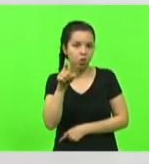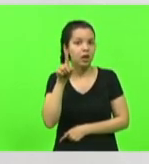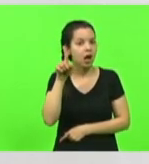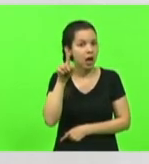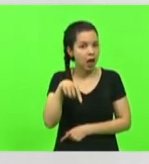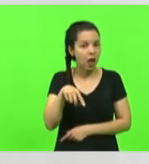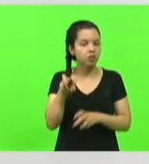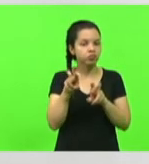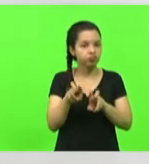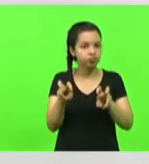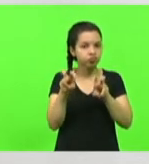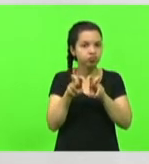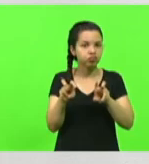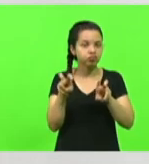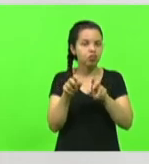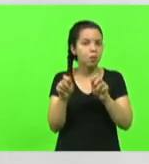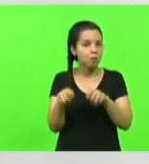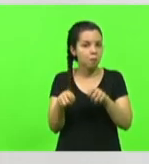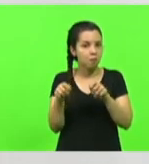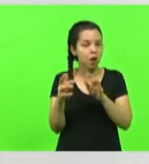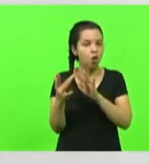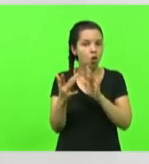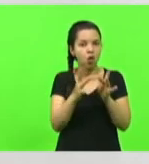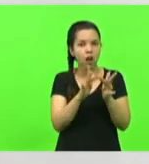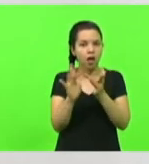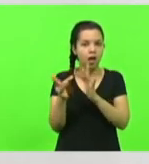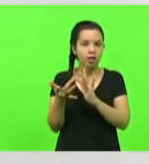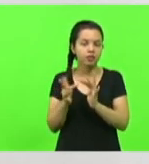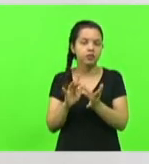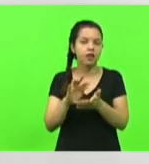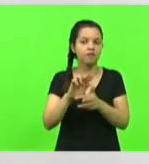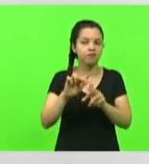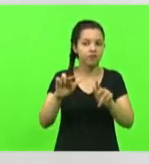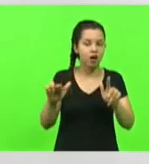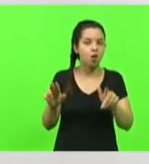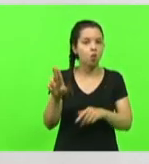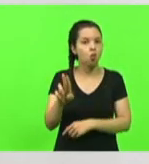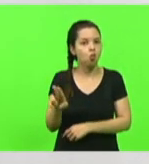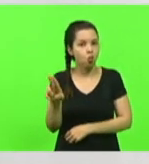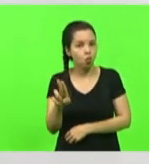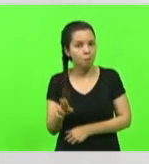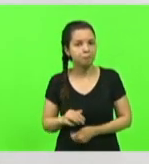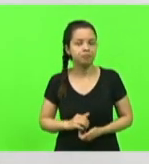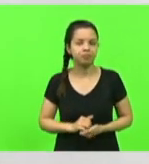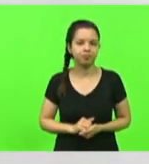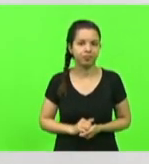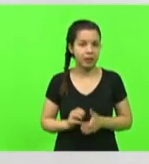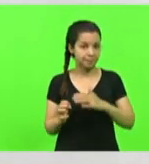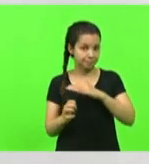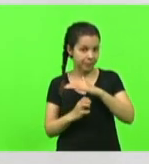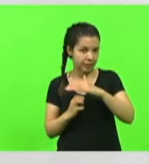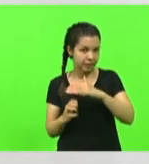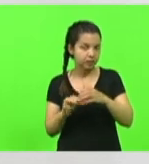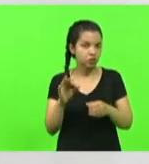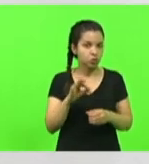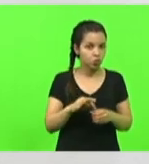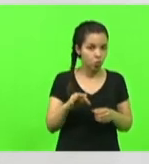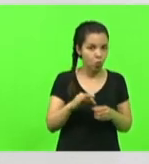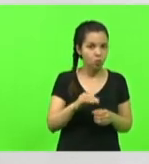empresas e instituições com benefícios como a COSBAC,